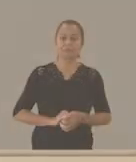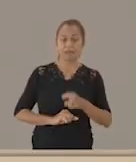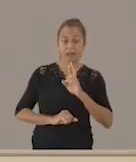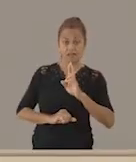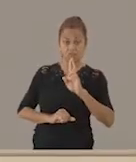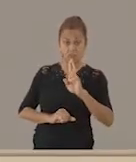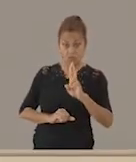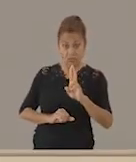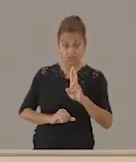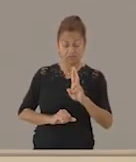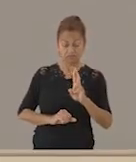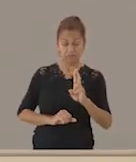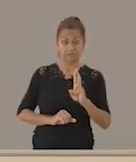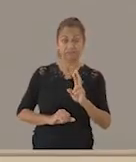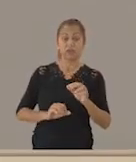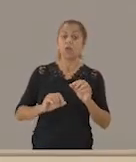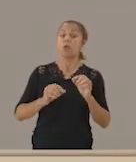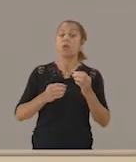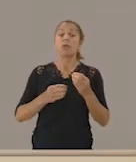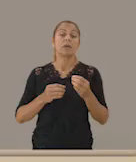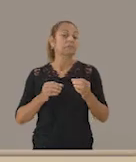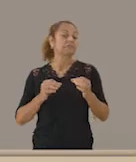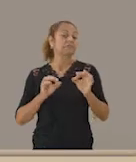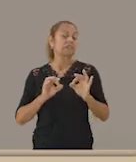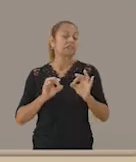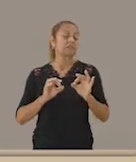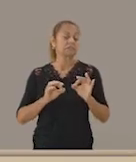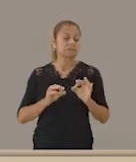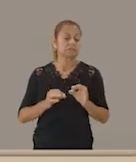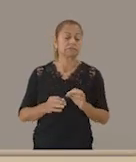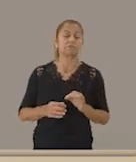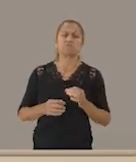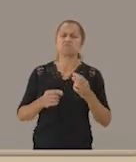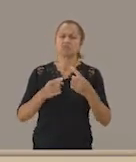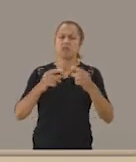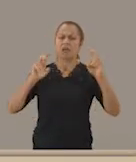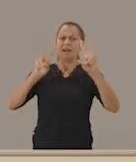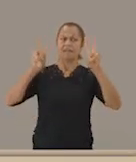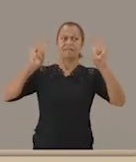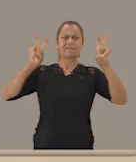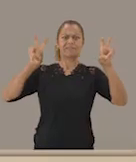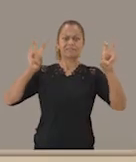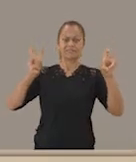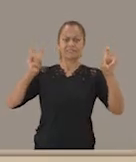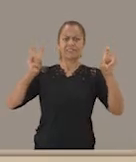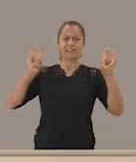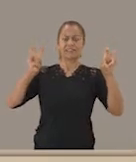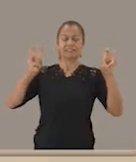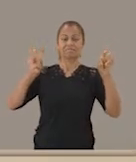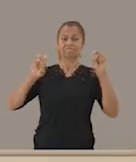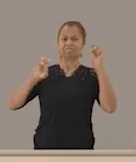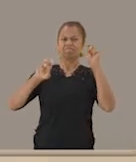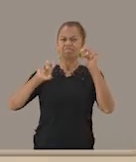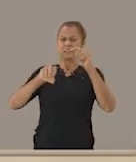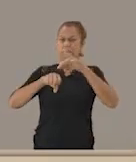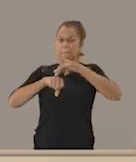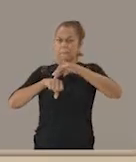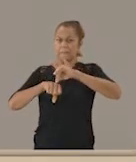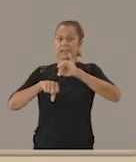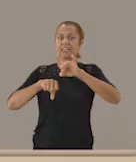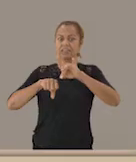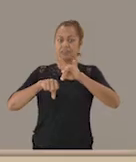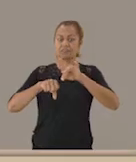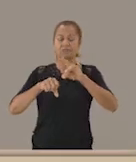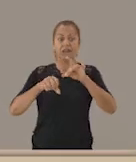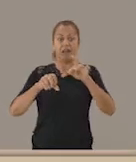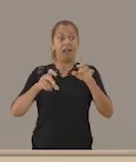A resposta é, através do destaque dado na manchete em negrito e a utilização do vocábulo